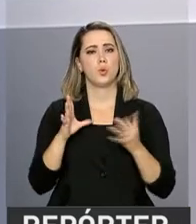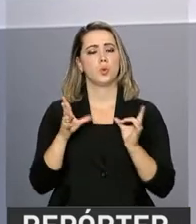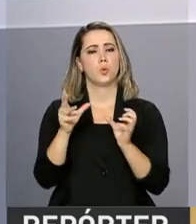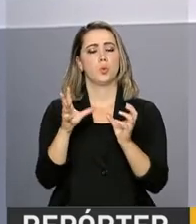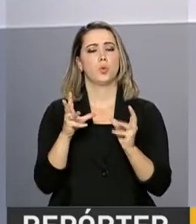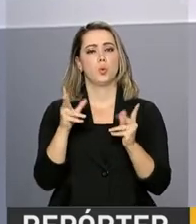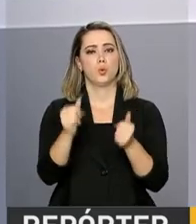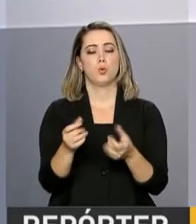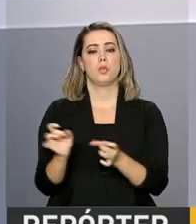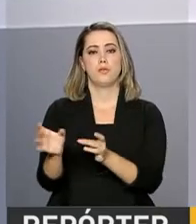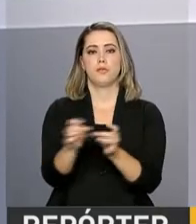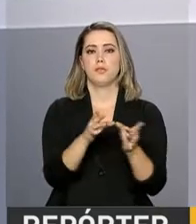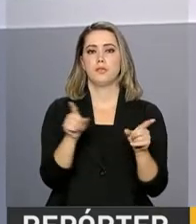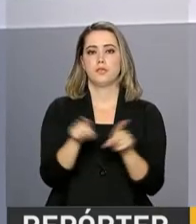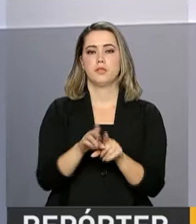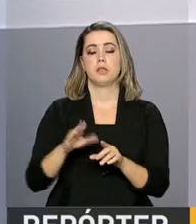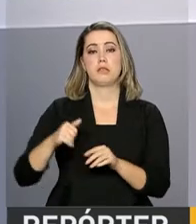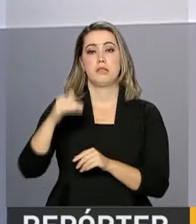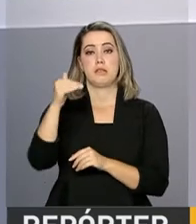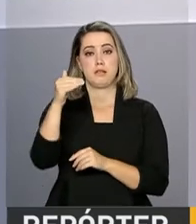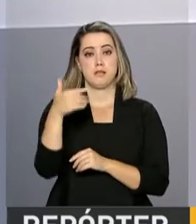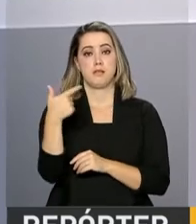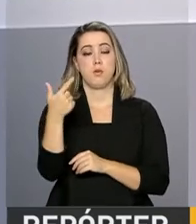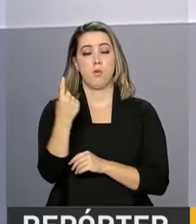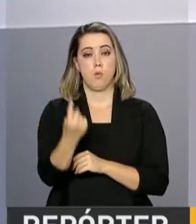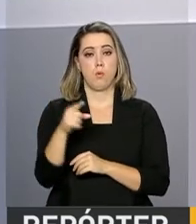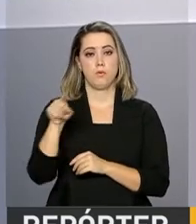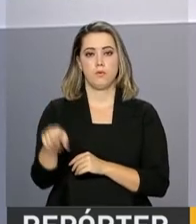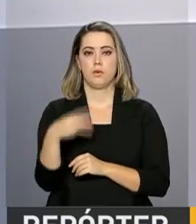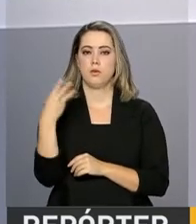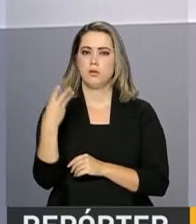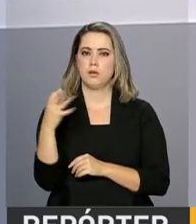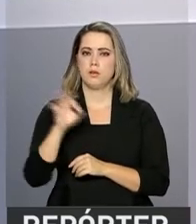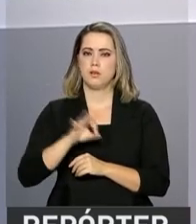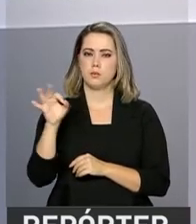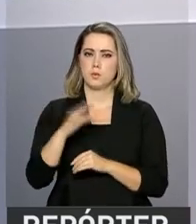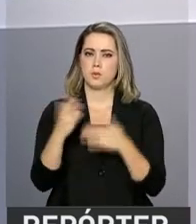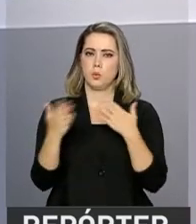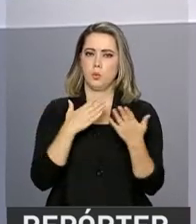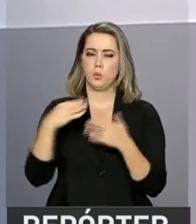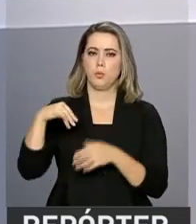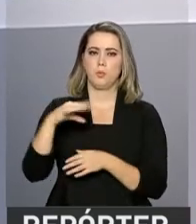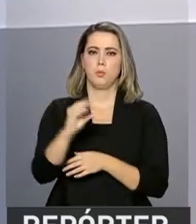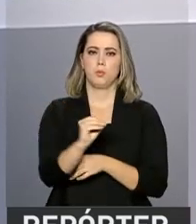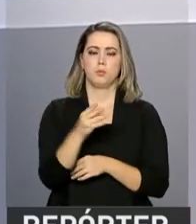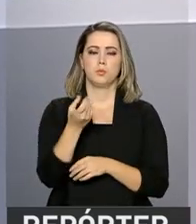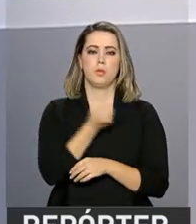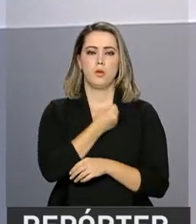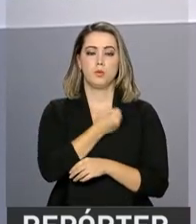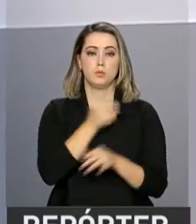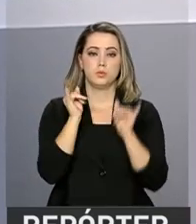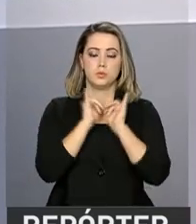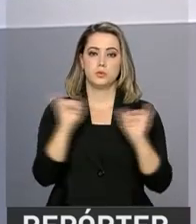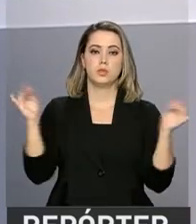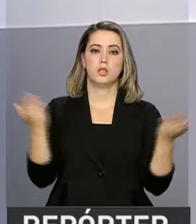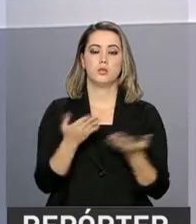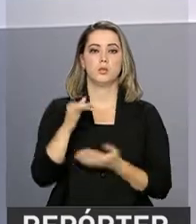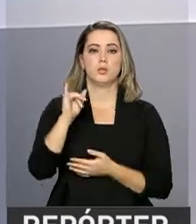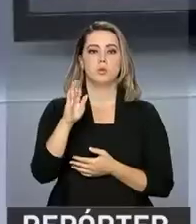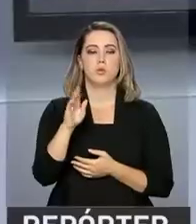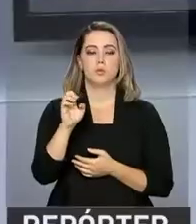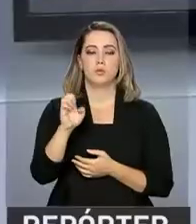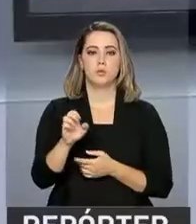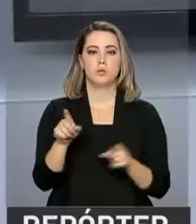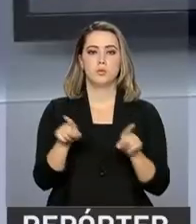também cresceu 1,3 por cento na comparação com o mês de março os dados foram divulgados hoje pelo ibge é